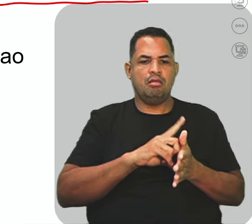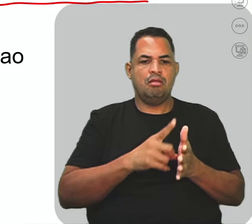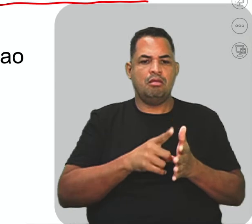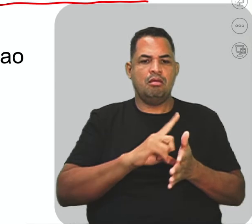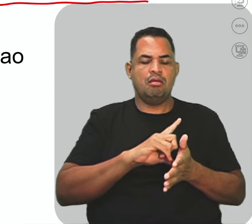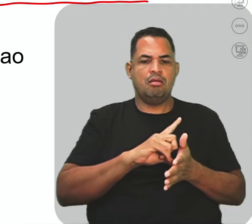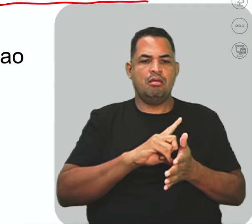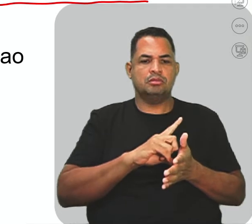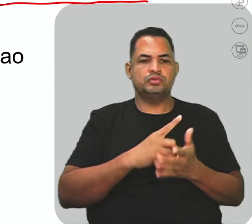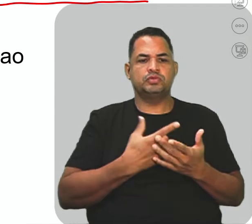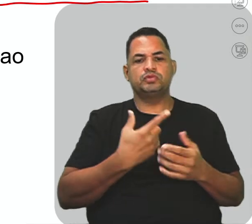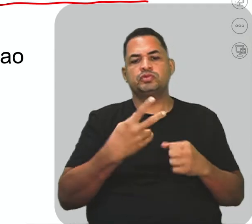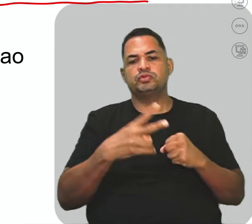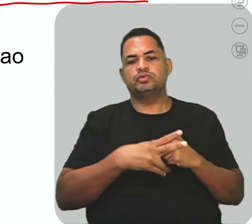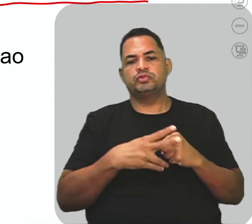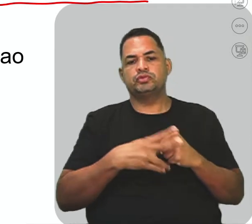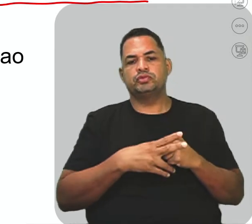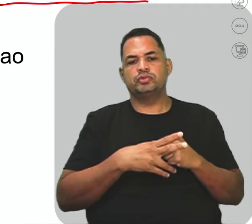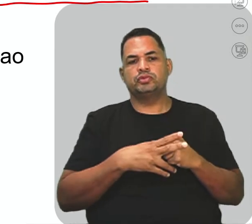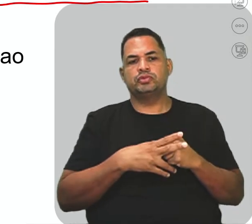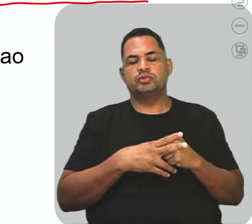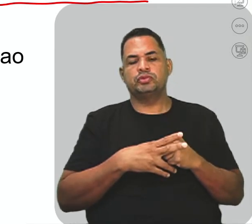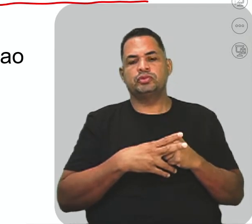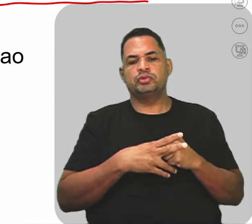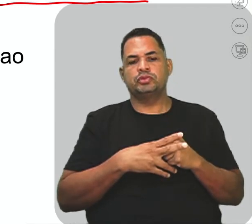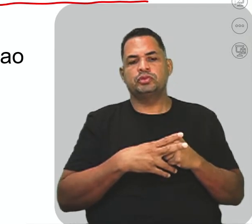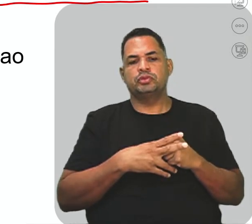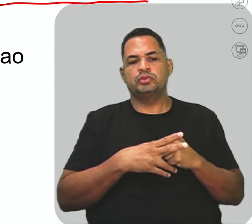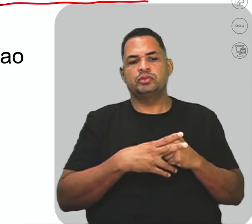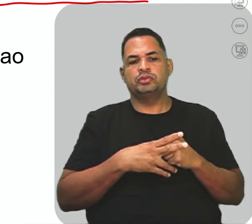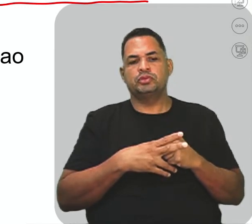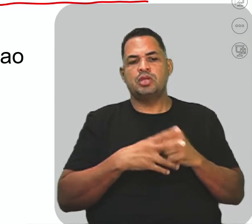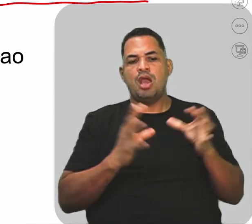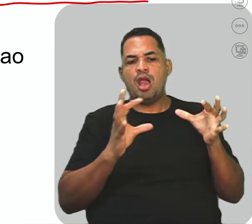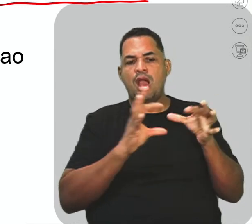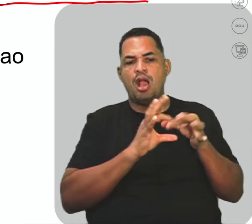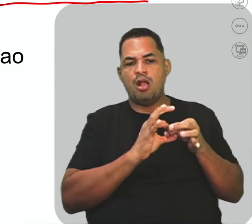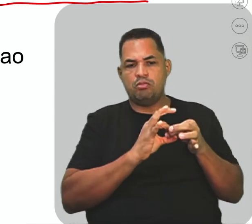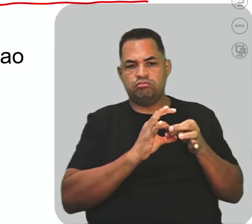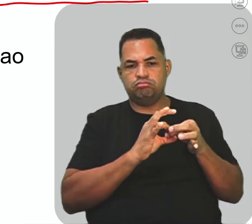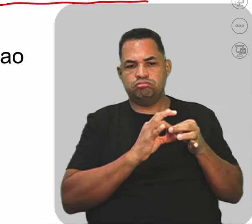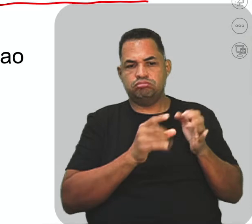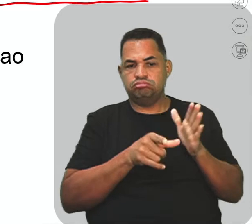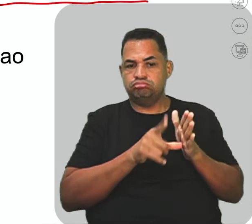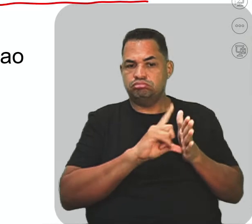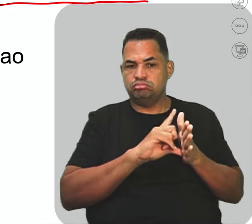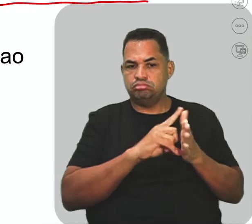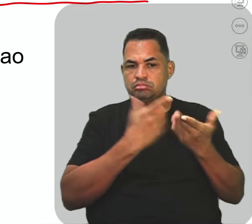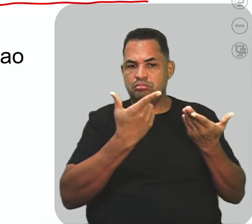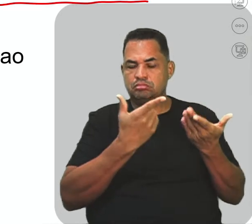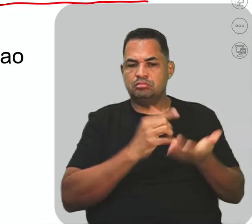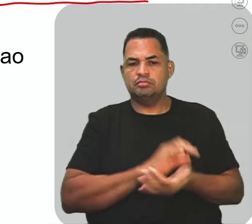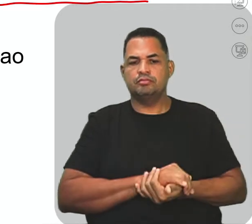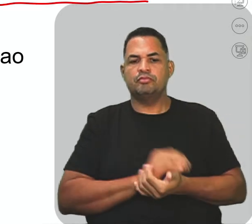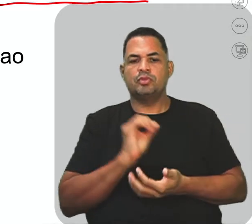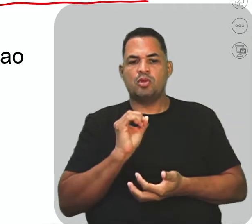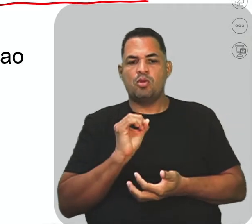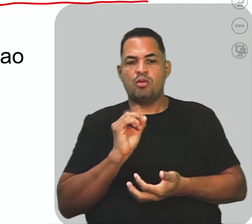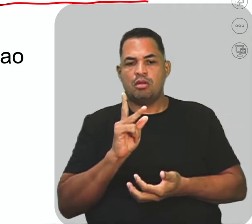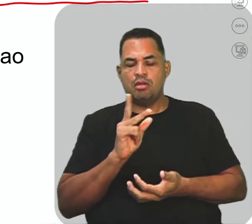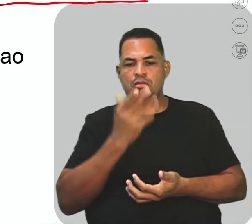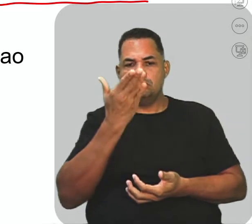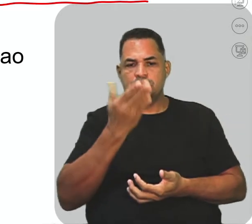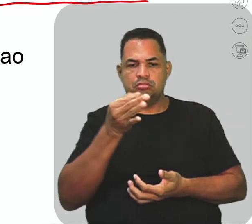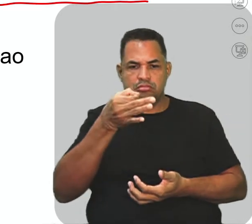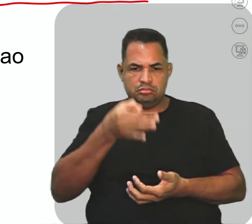verbo e a conjunção antecipada. Correto? Nesse